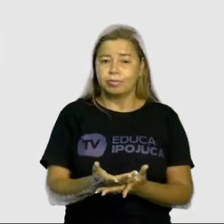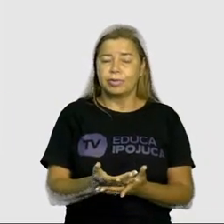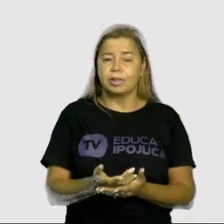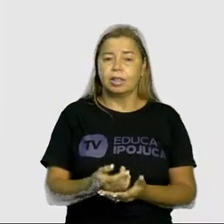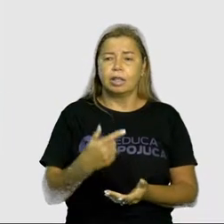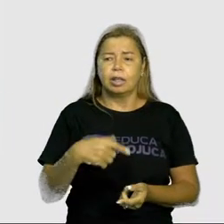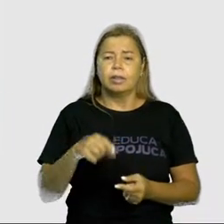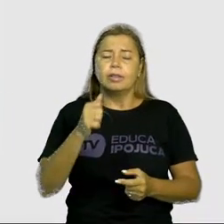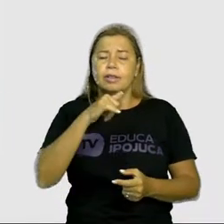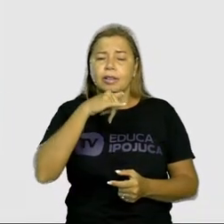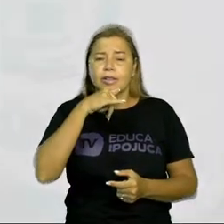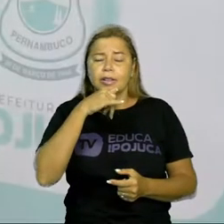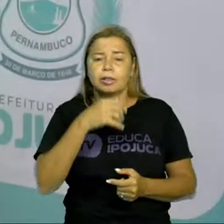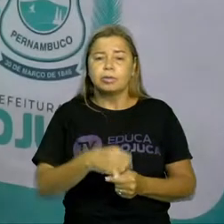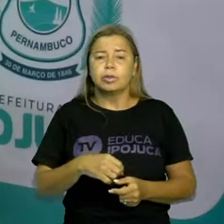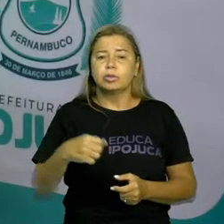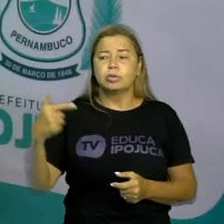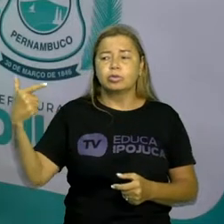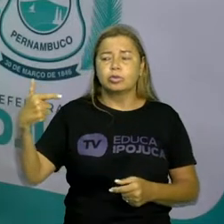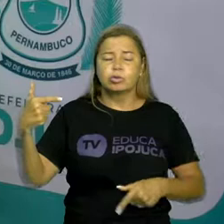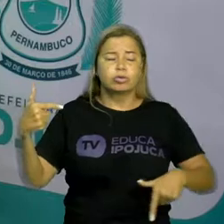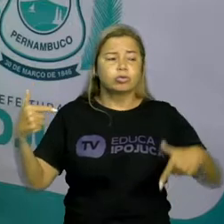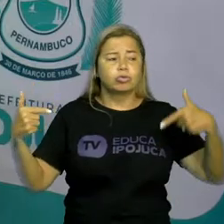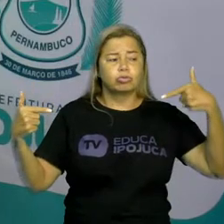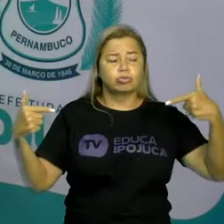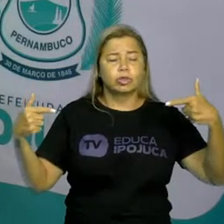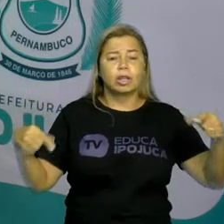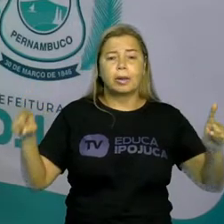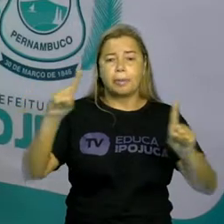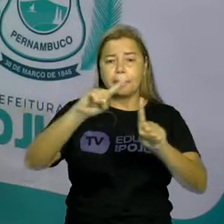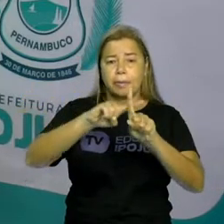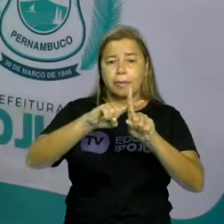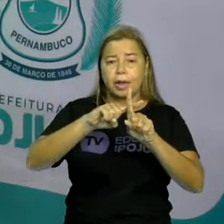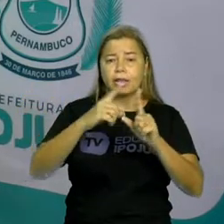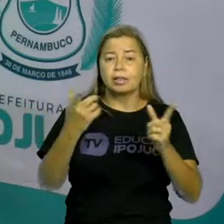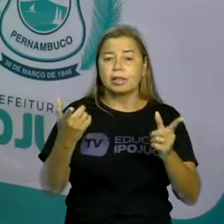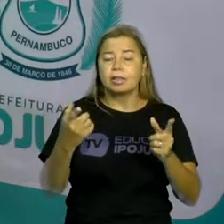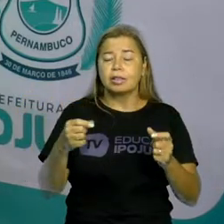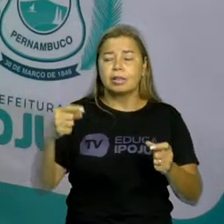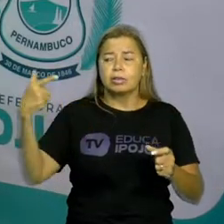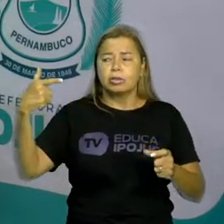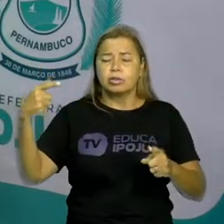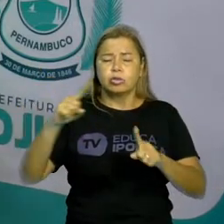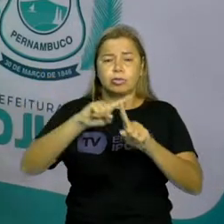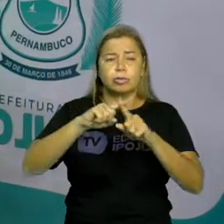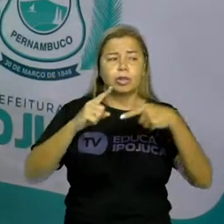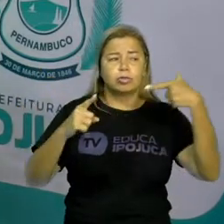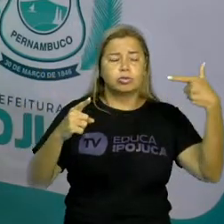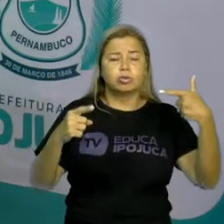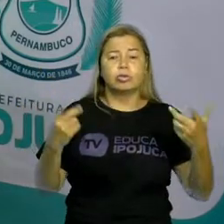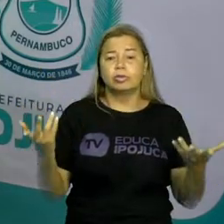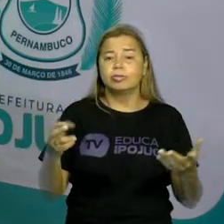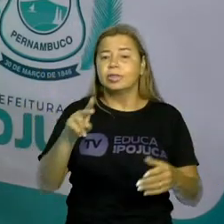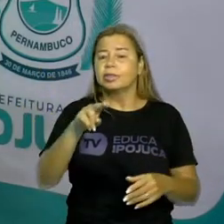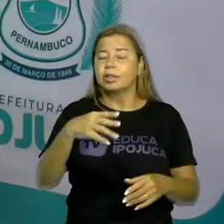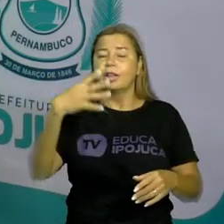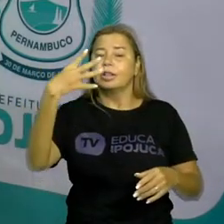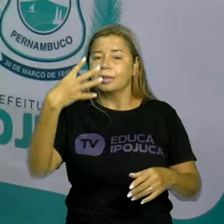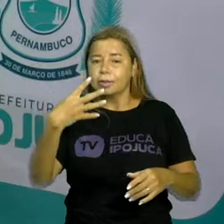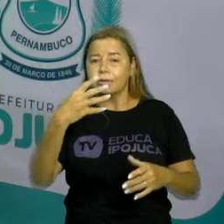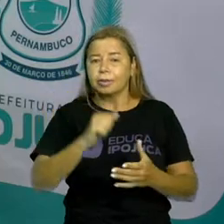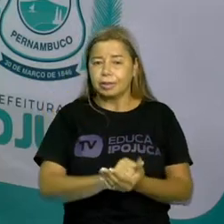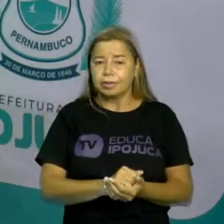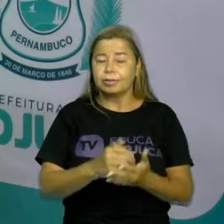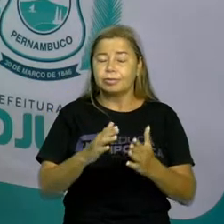tenho dois aqui com mais dois aqui, eu junto, eu fico com quatro. Então, isso eu chamo de adição. Adição, ele